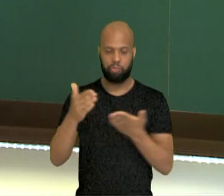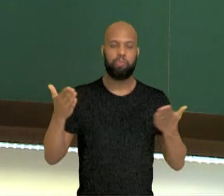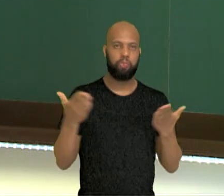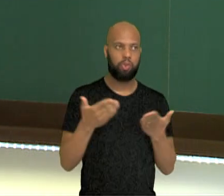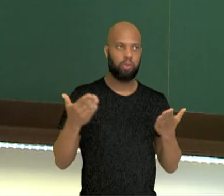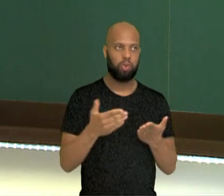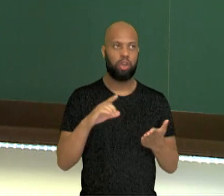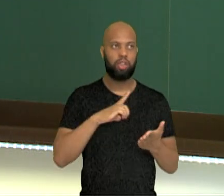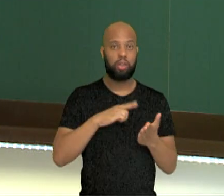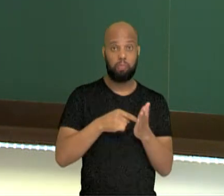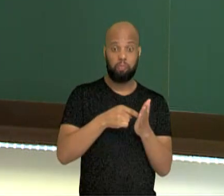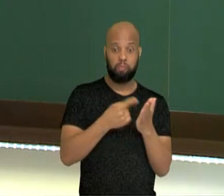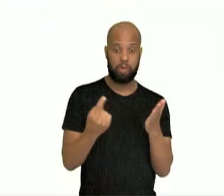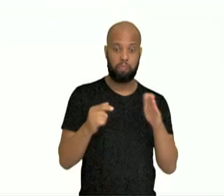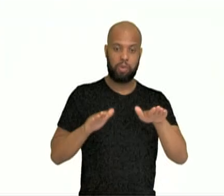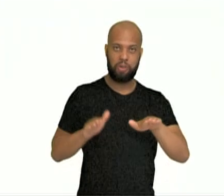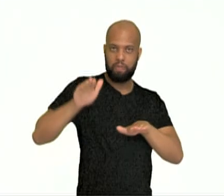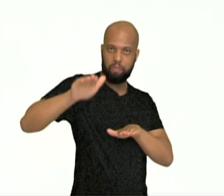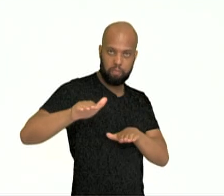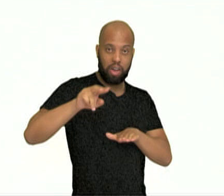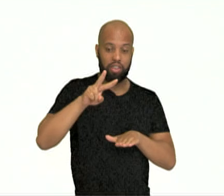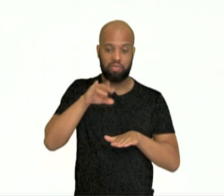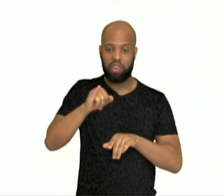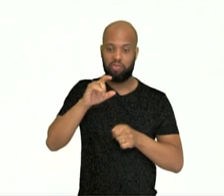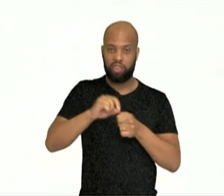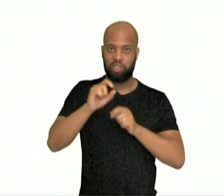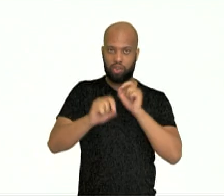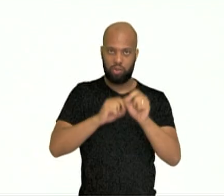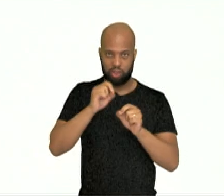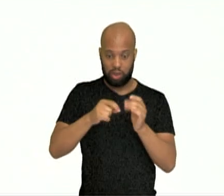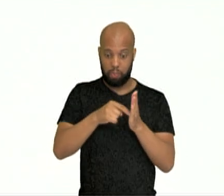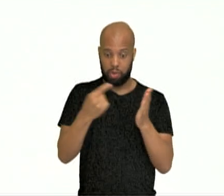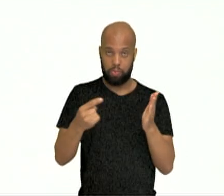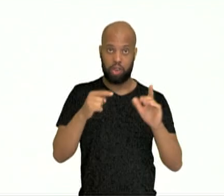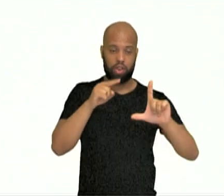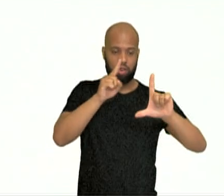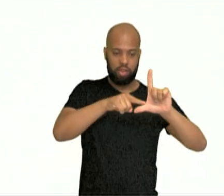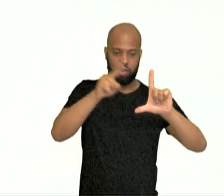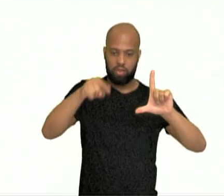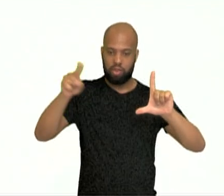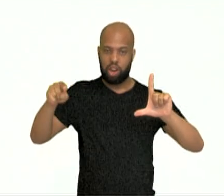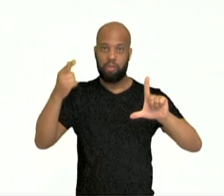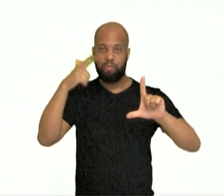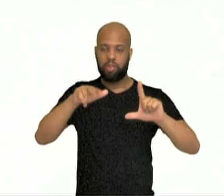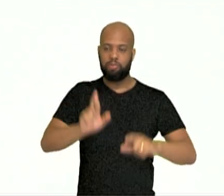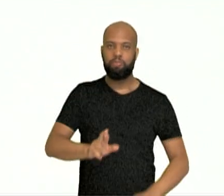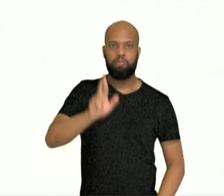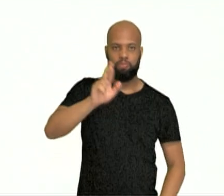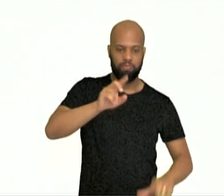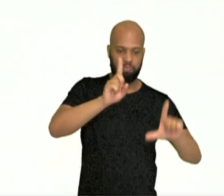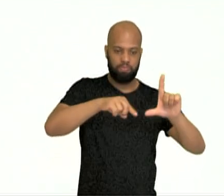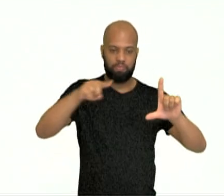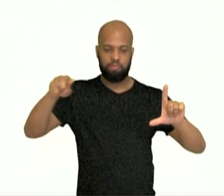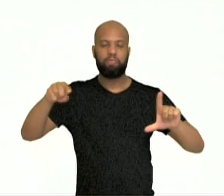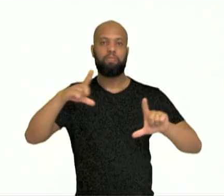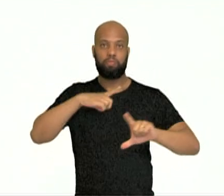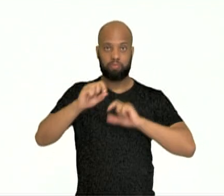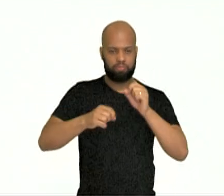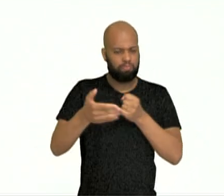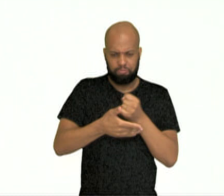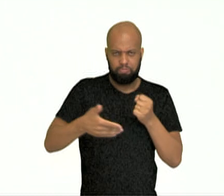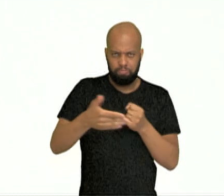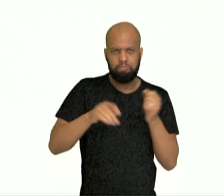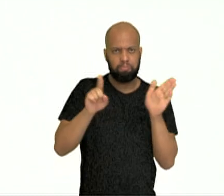vai fazer no primeiro passo? A gente vai determinar o gráfico que pode representar essa variação. É o básico, né? O que o problema está pedindo